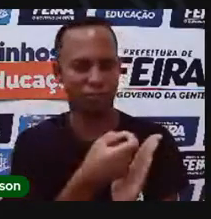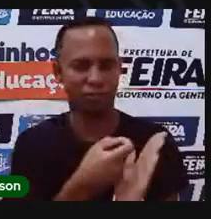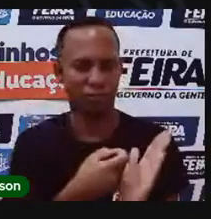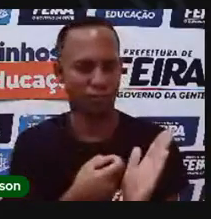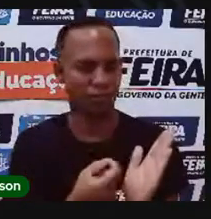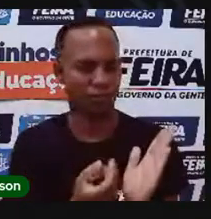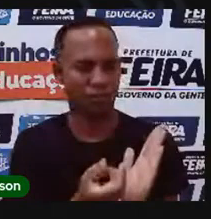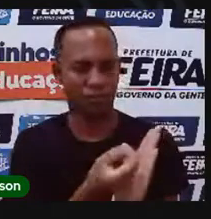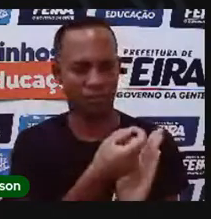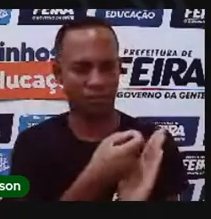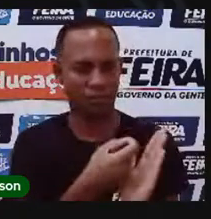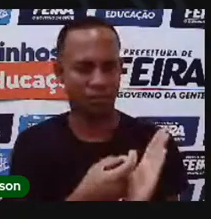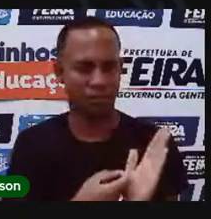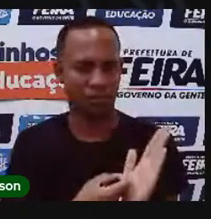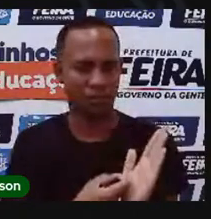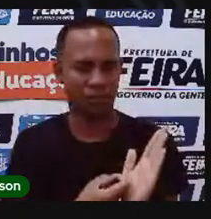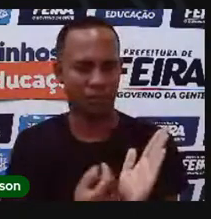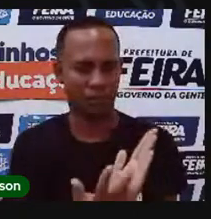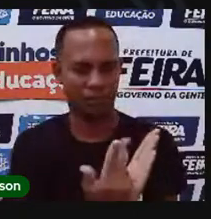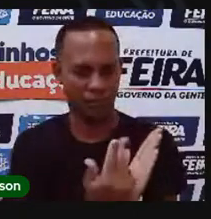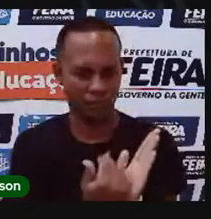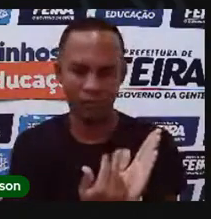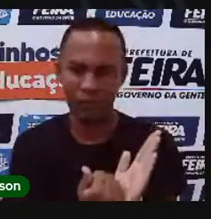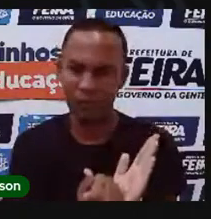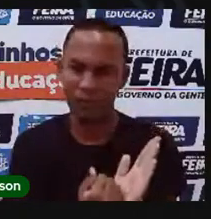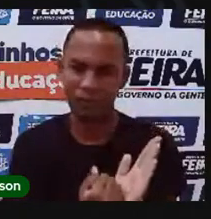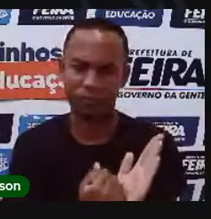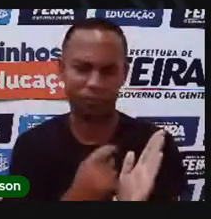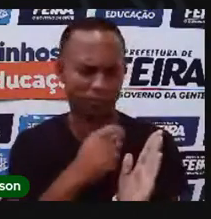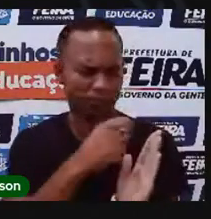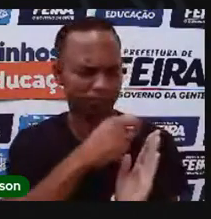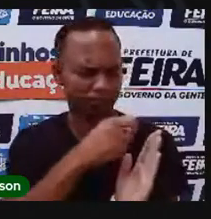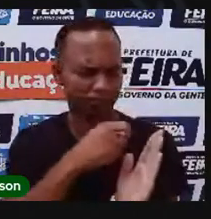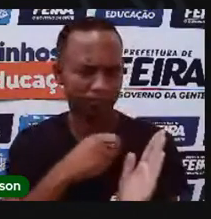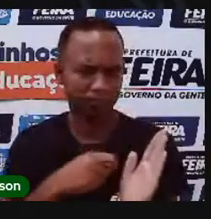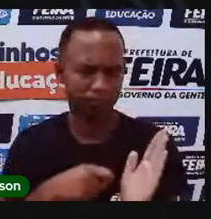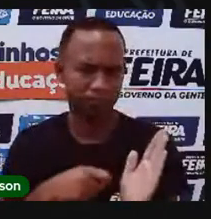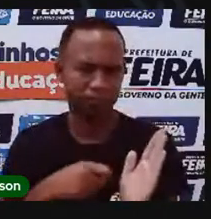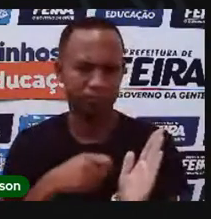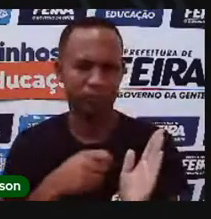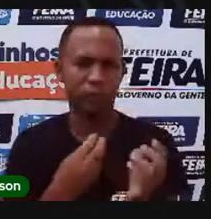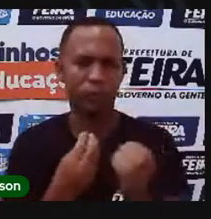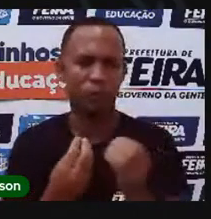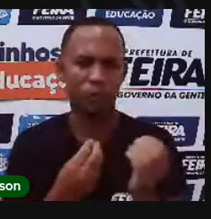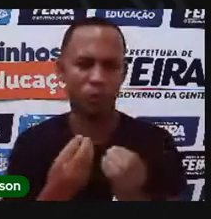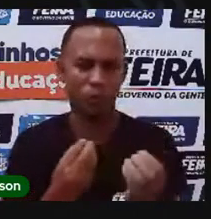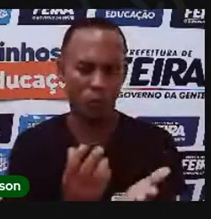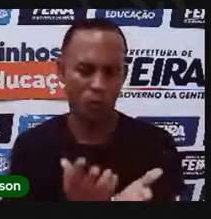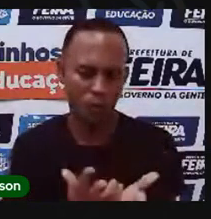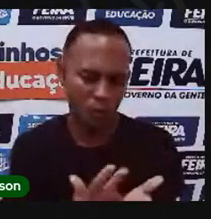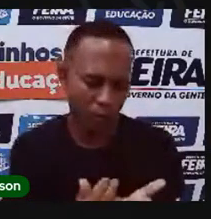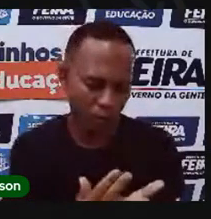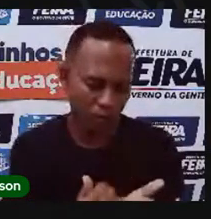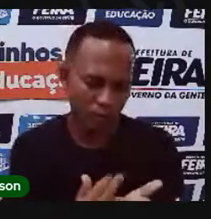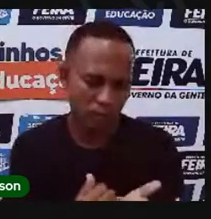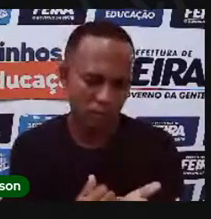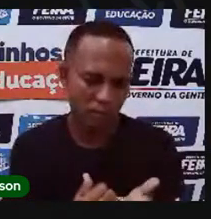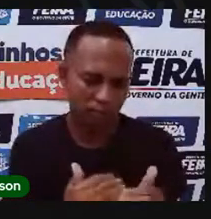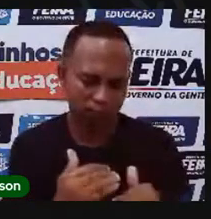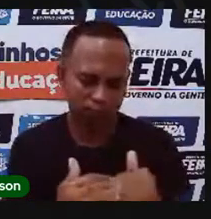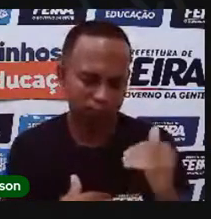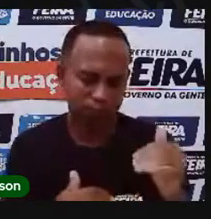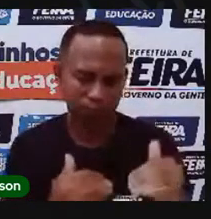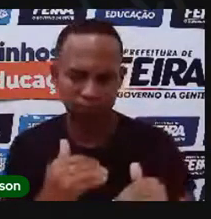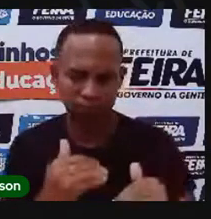aqui. Não sou uma excelente desenhista, tá? Então, o que que a Pró vai fazer? Ela vai desenhar aqui,